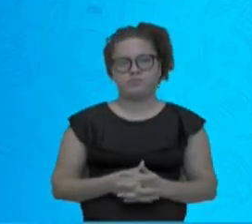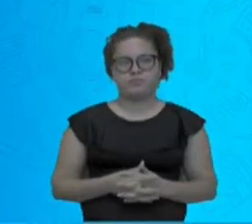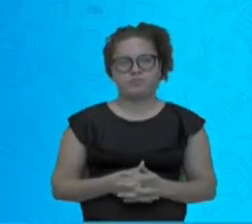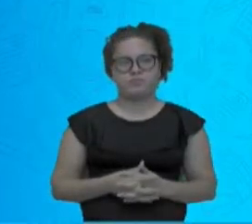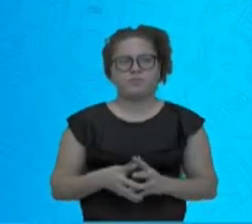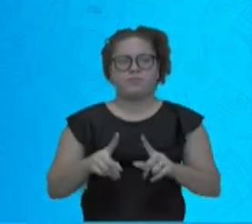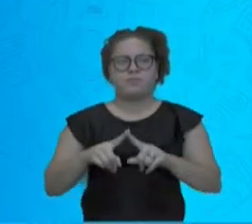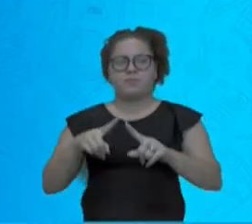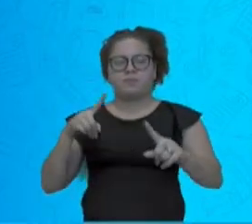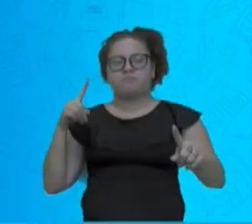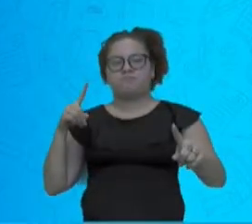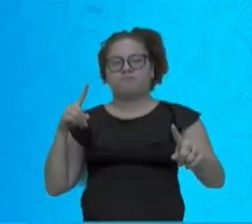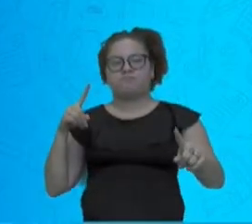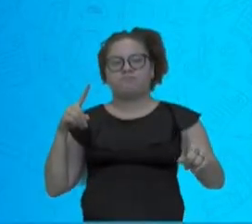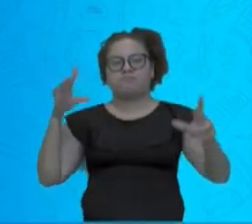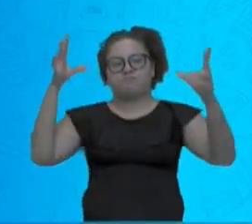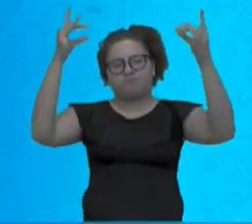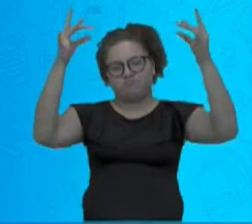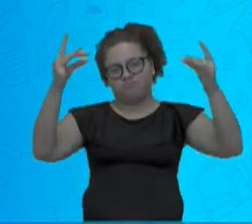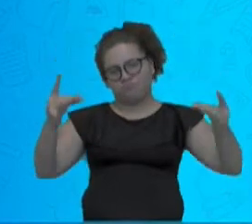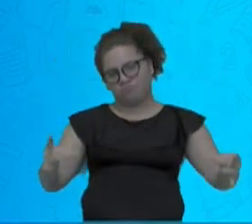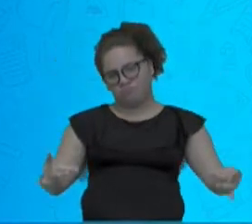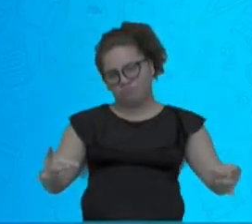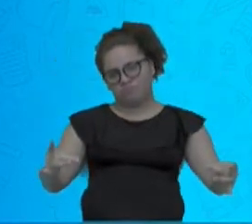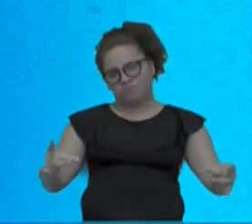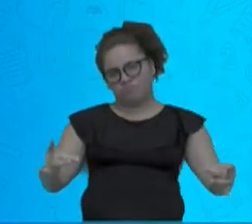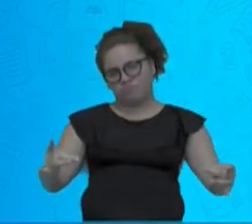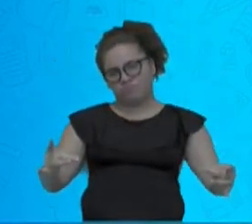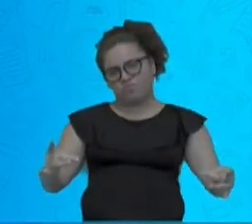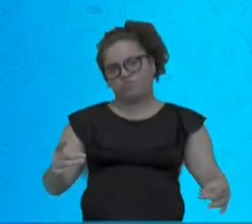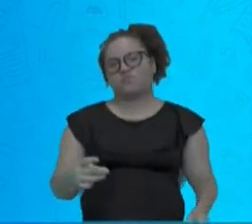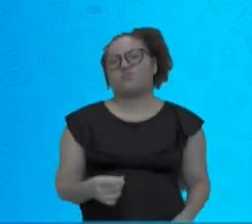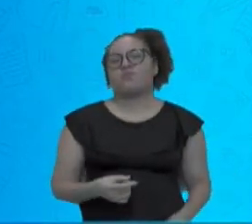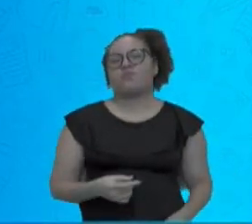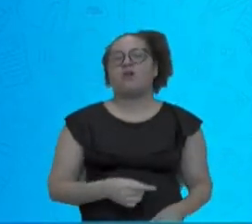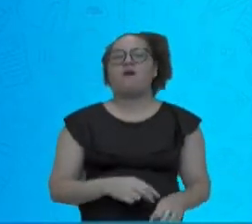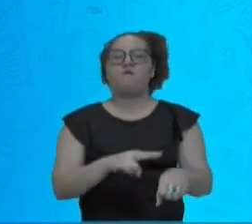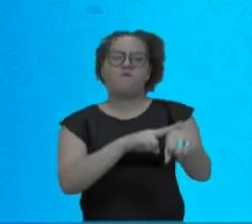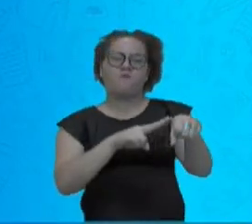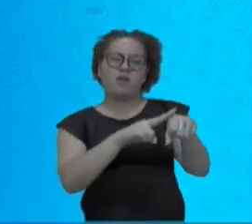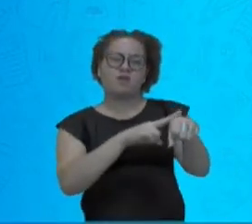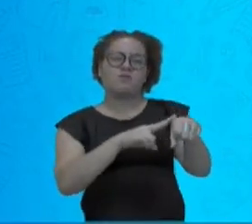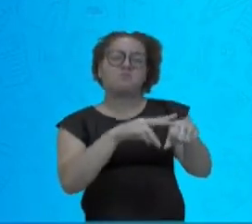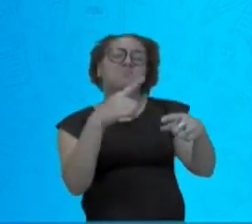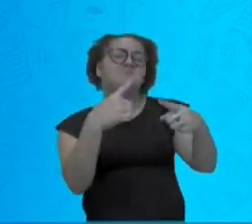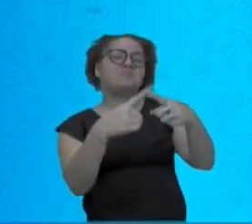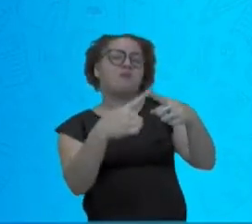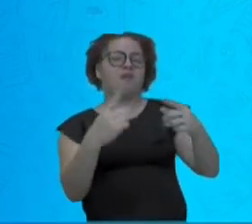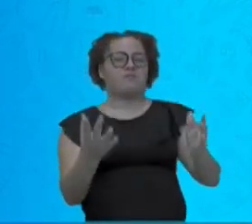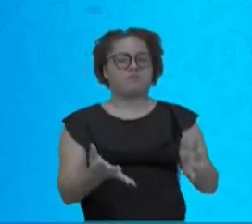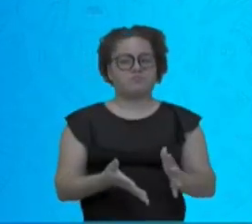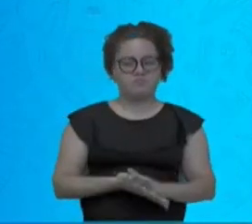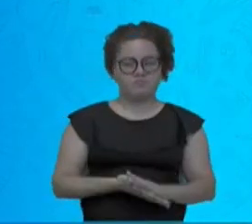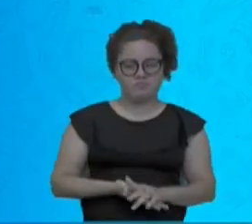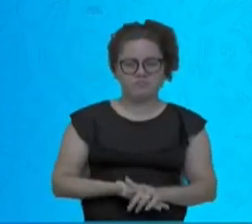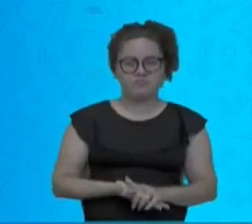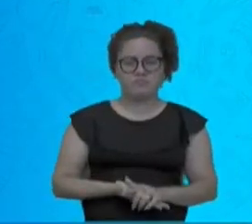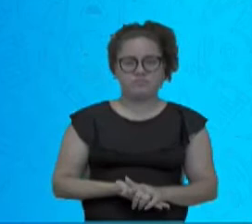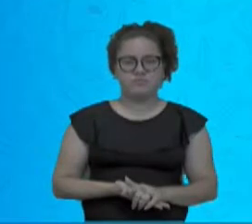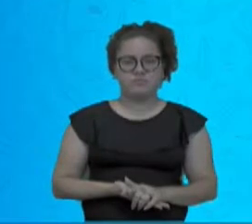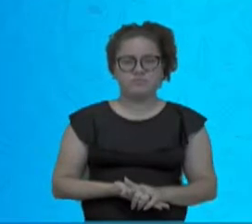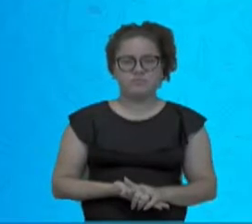Só que tem um detalhe. Eu coloquei de verde exatamente para te chamar a atenção e falar que nós